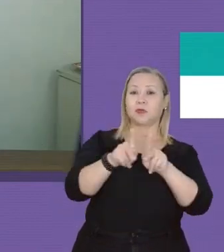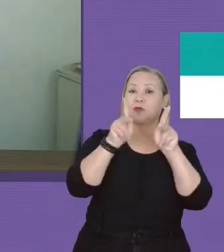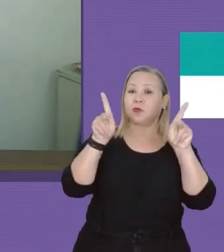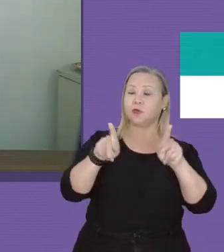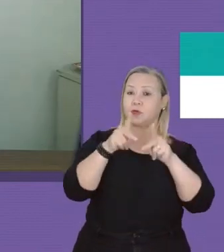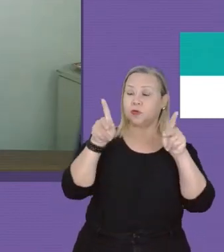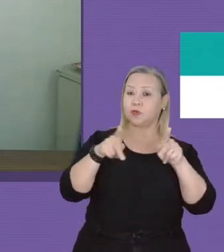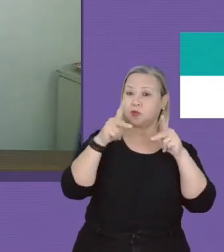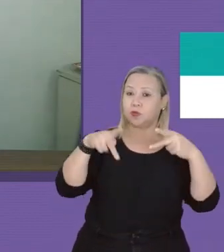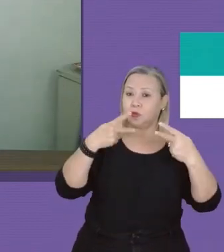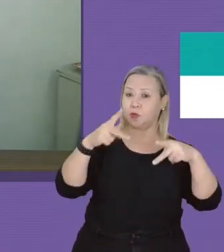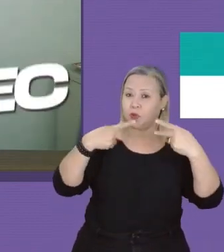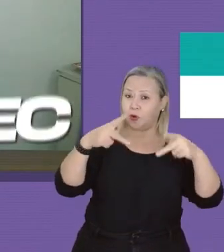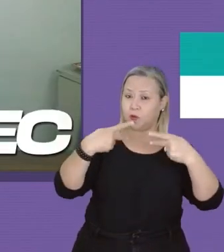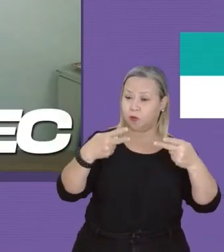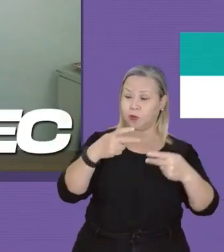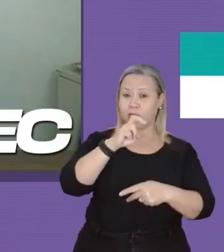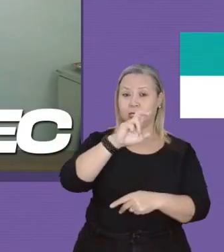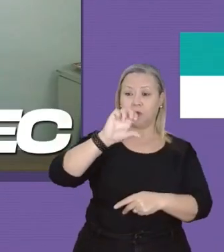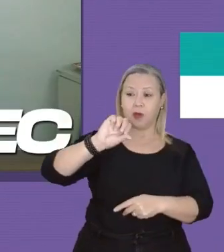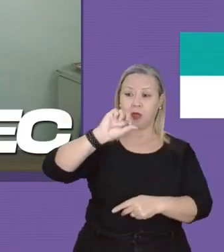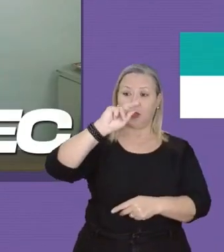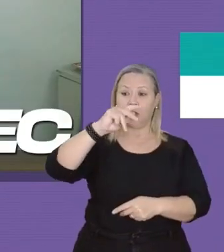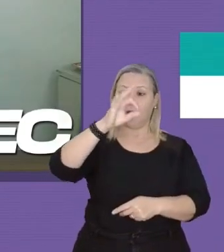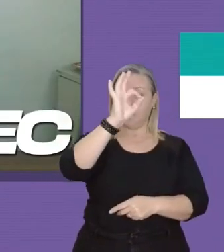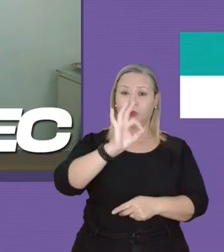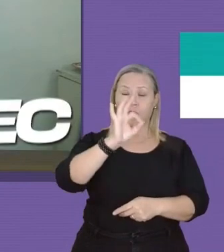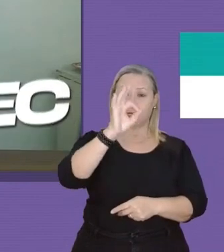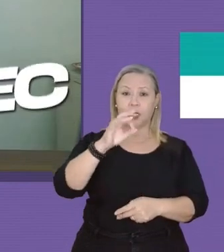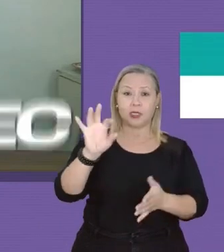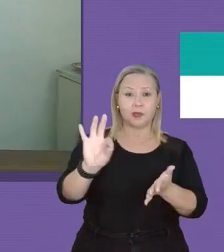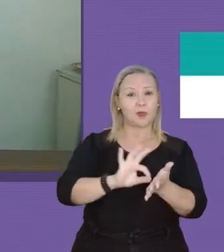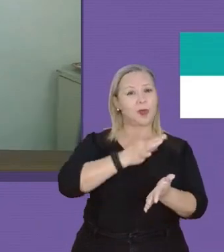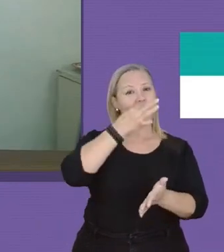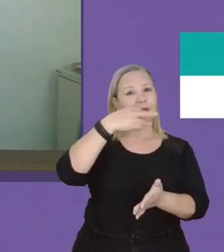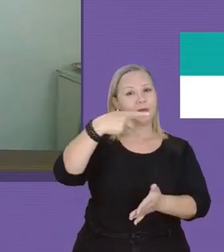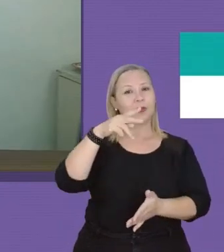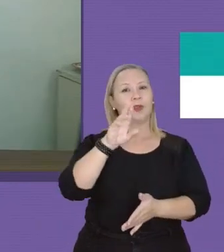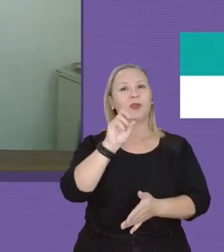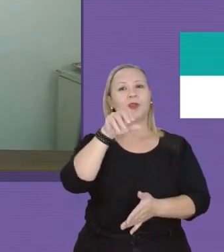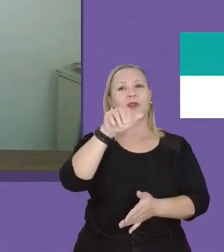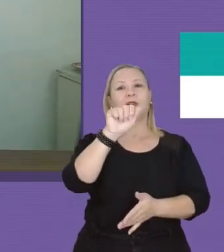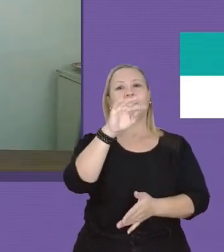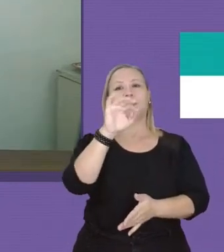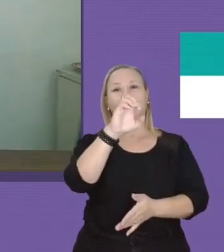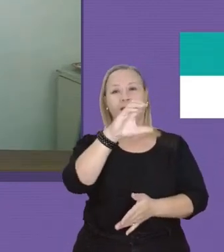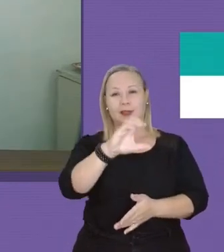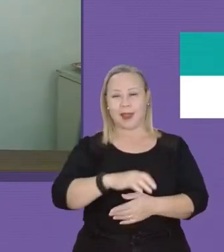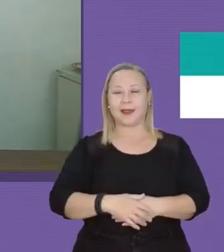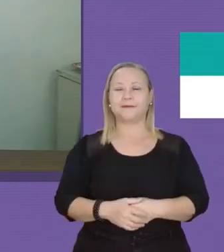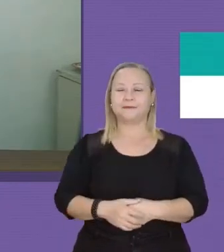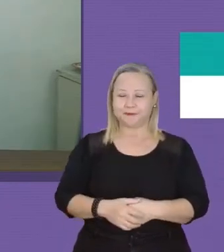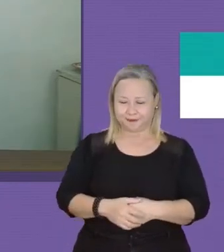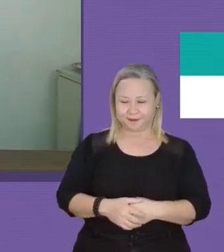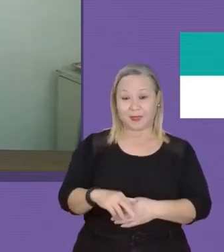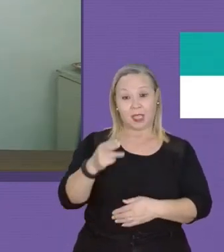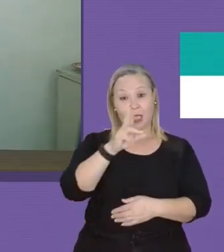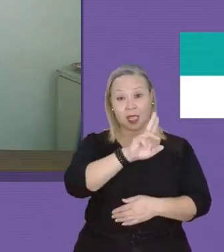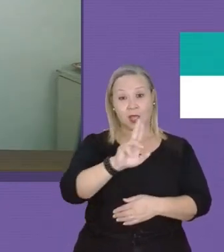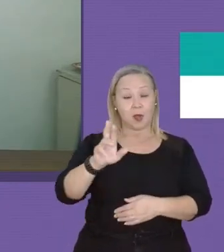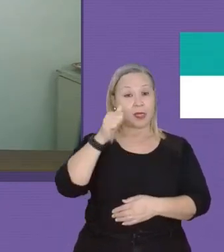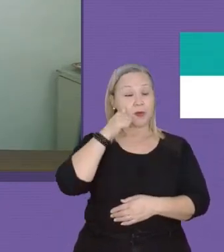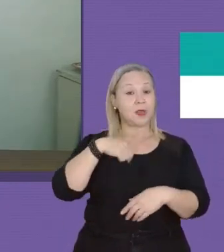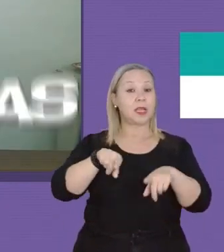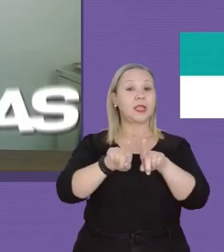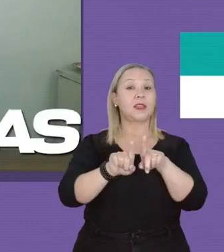e eram 59% dos matriculados no Pronatec. Estavam em nome das mulheres